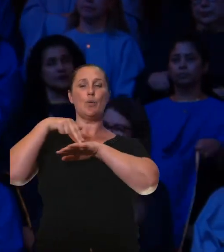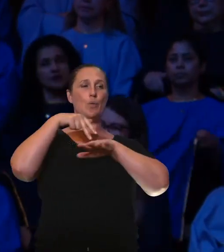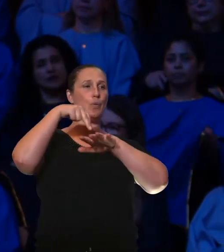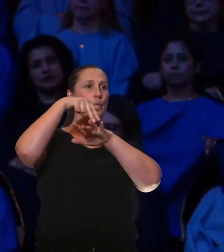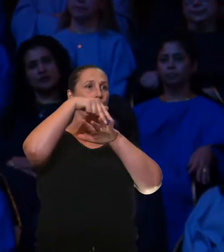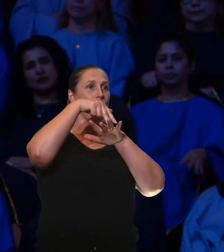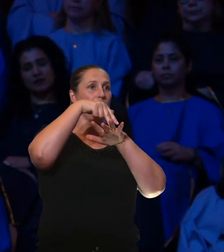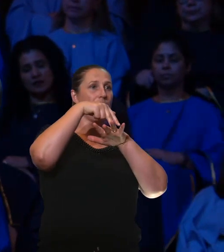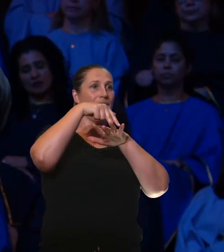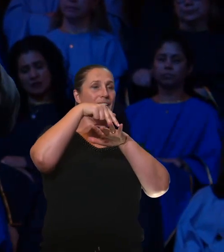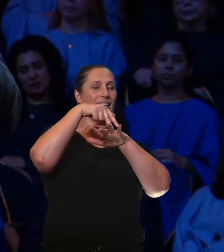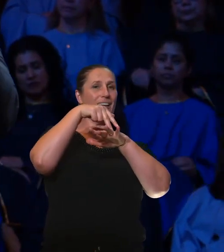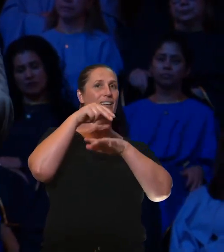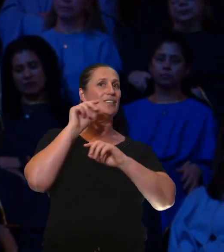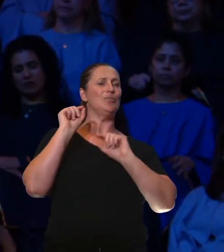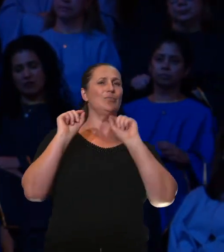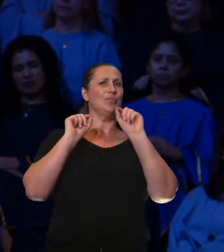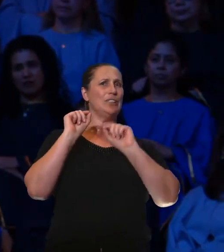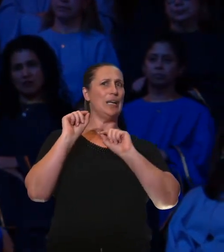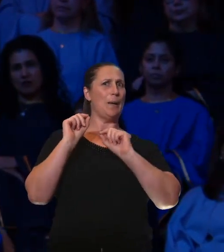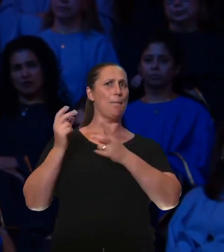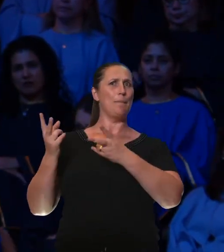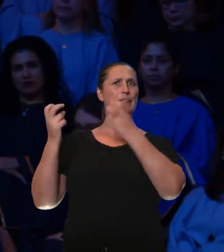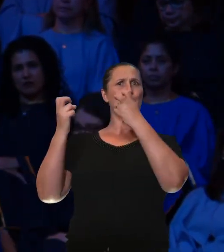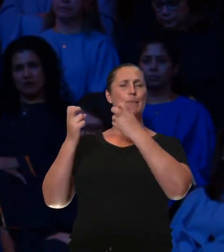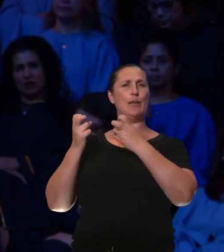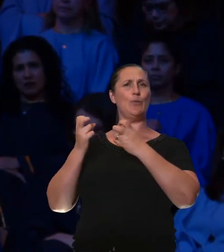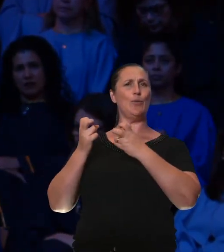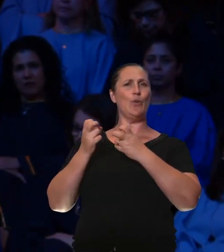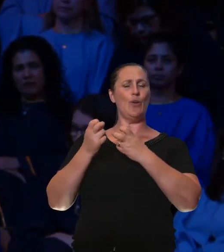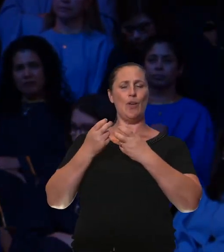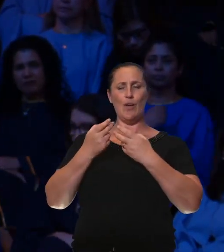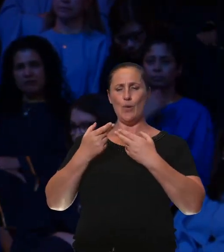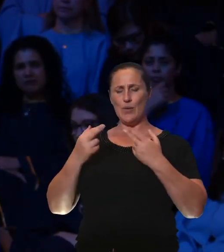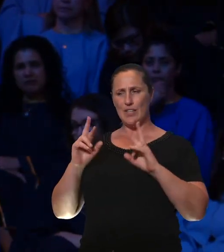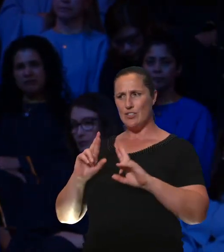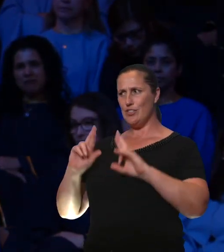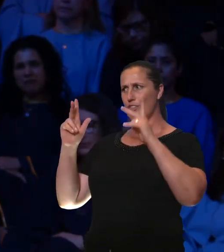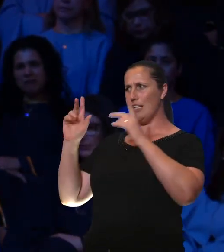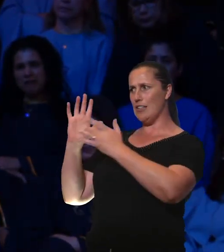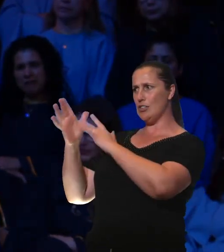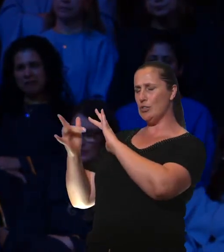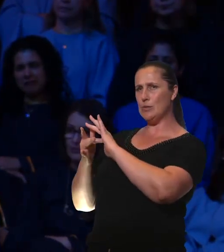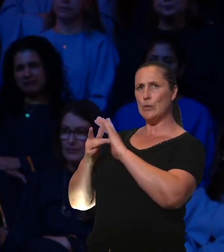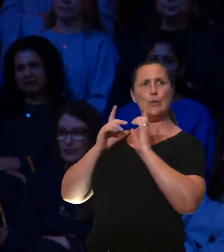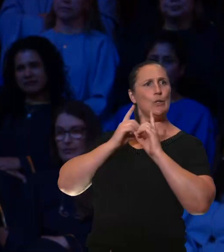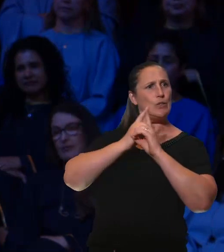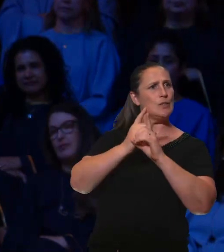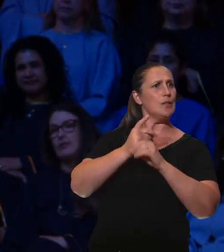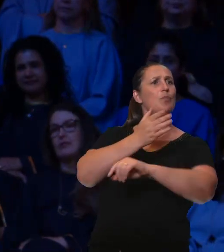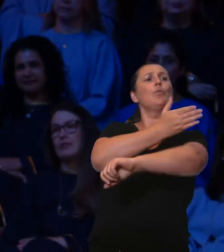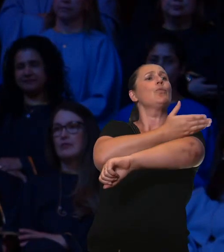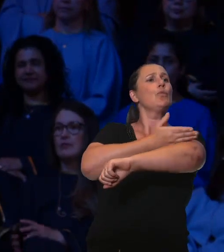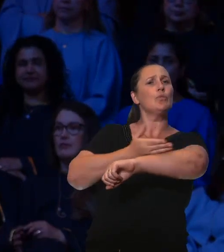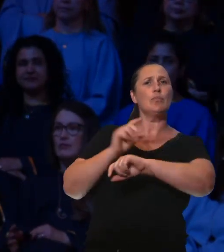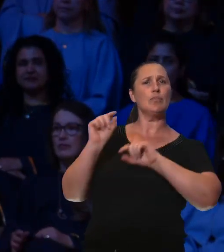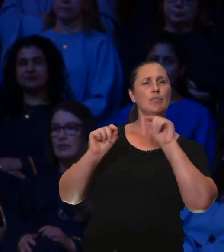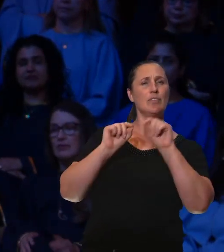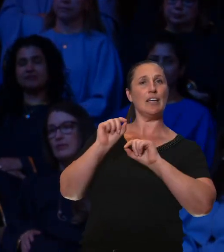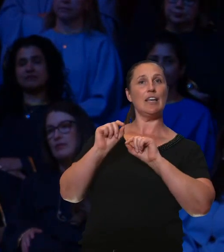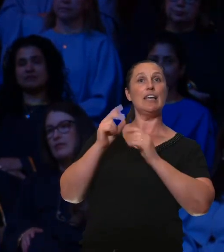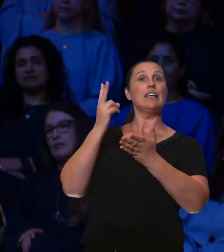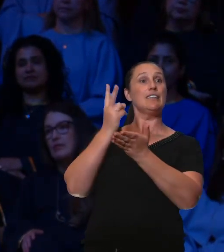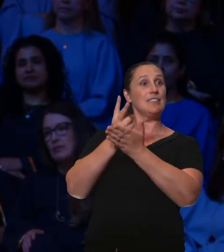ouviram uma direção diferente de Jesus. Os discípulos estavam acostumados a sempre